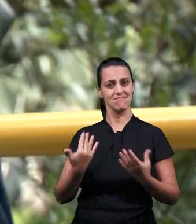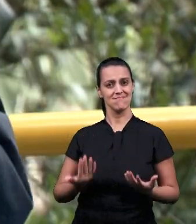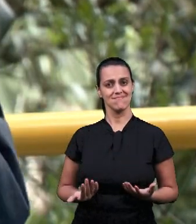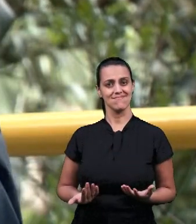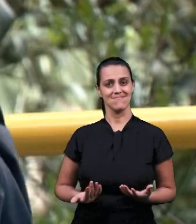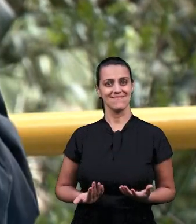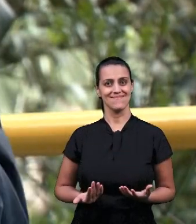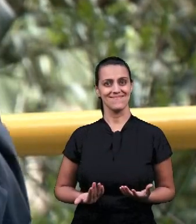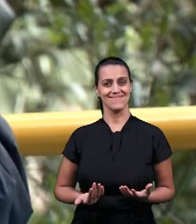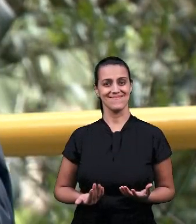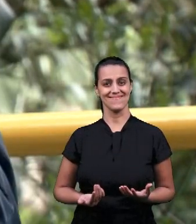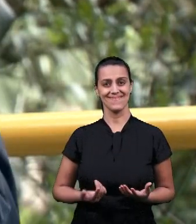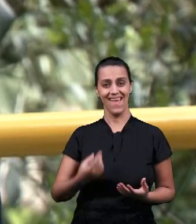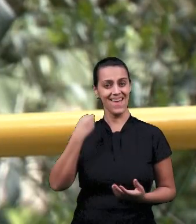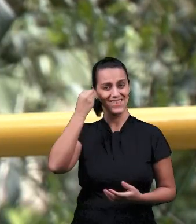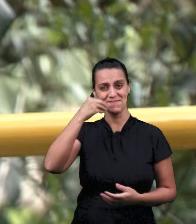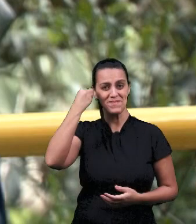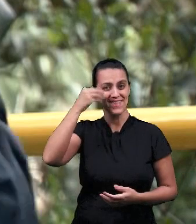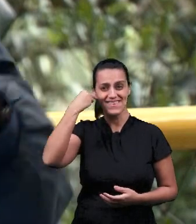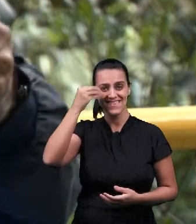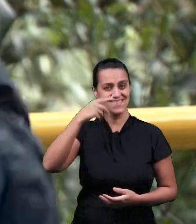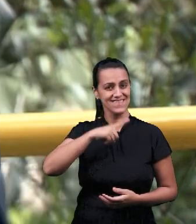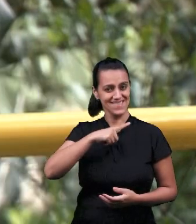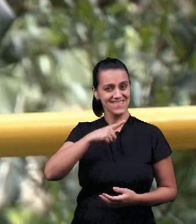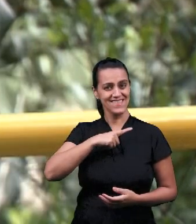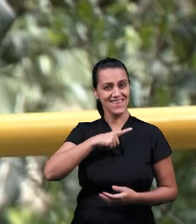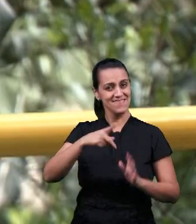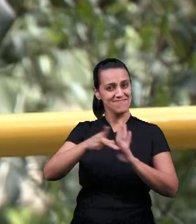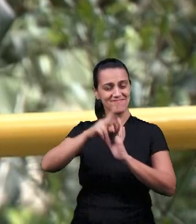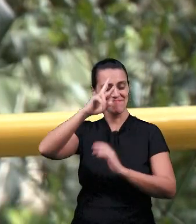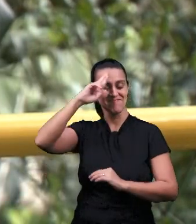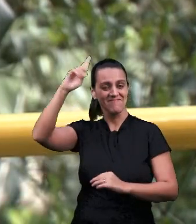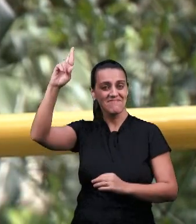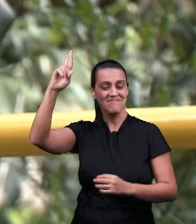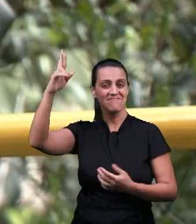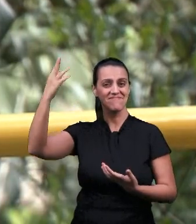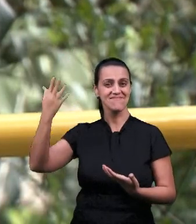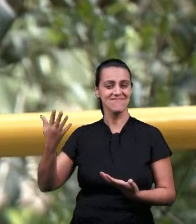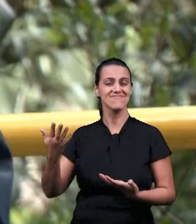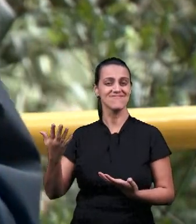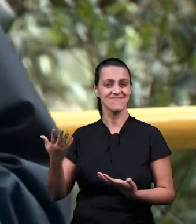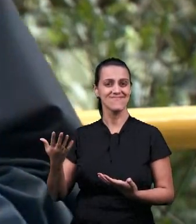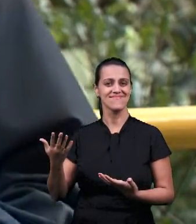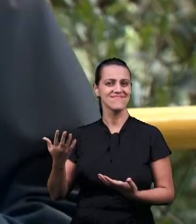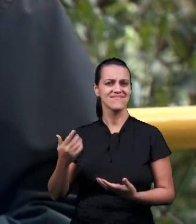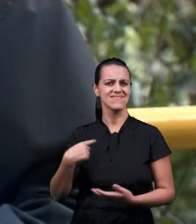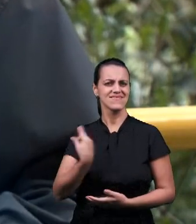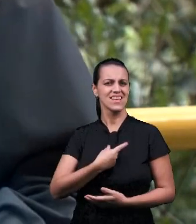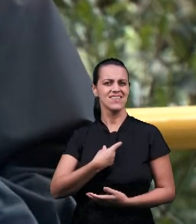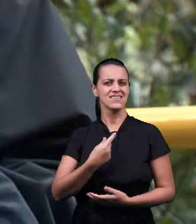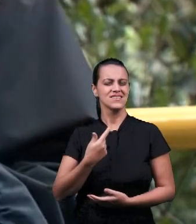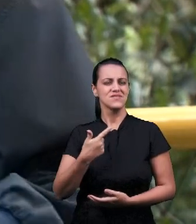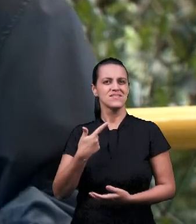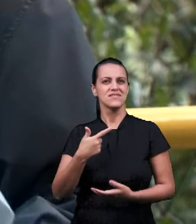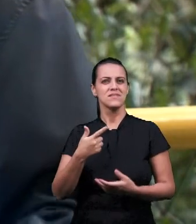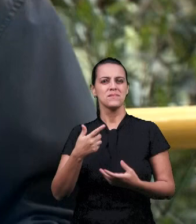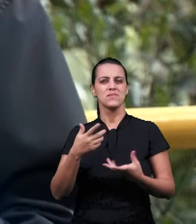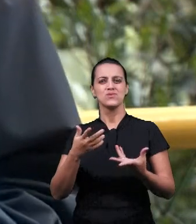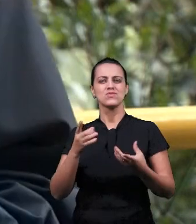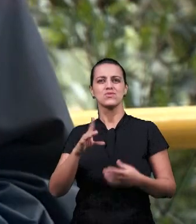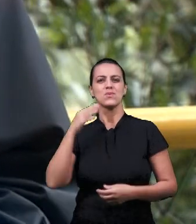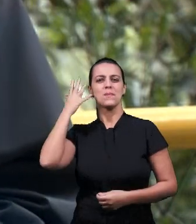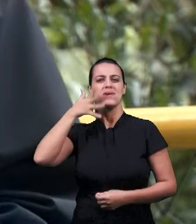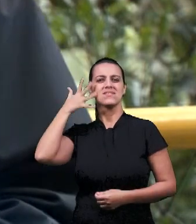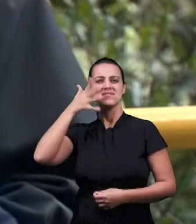irmãos, são experiências que nós estamos tendo da parte do Senhor. Nós não estamos trazendo aqui uma mensagem que as pessoas não